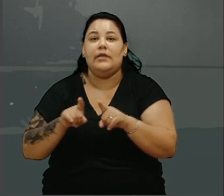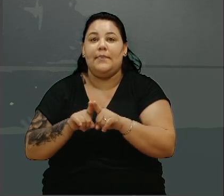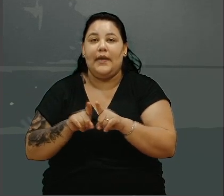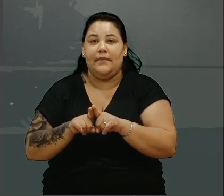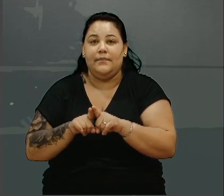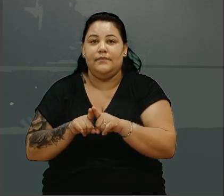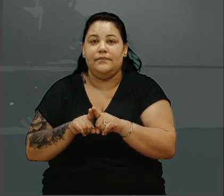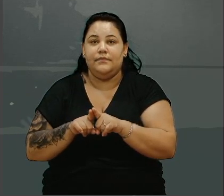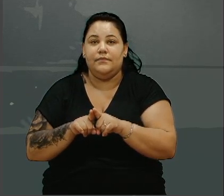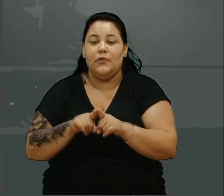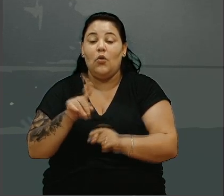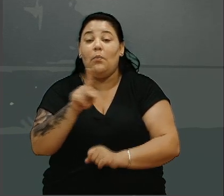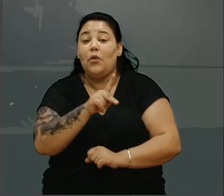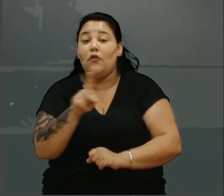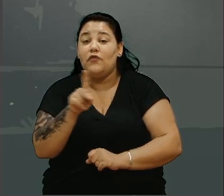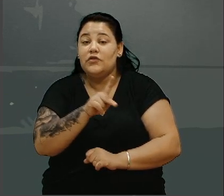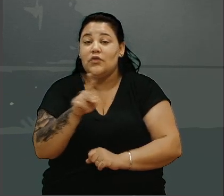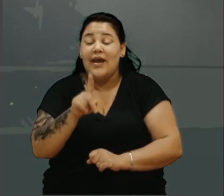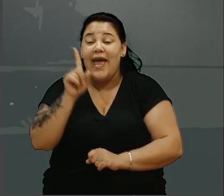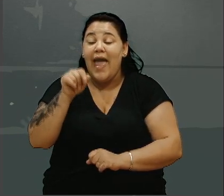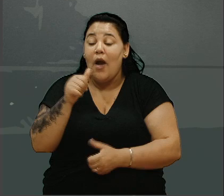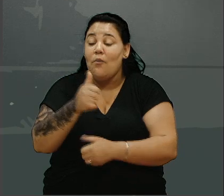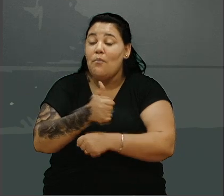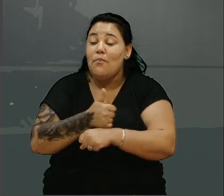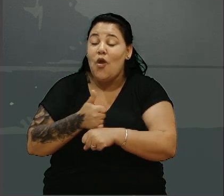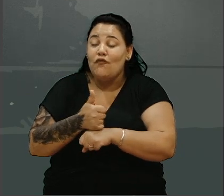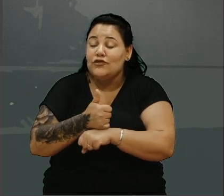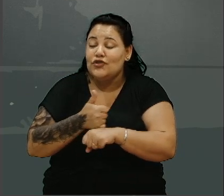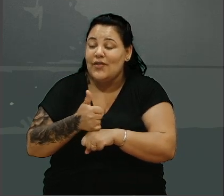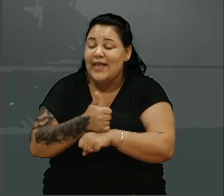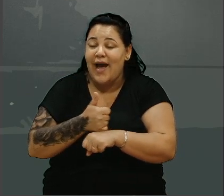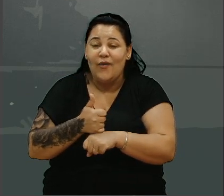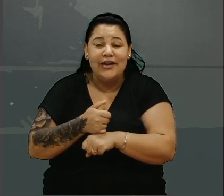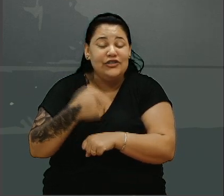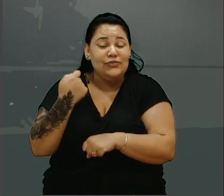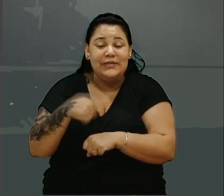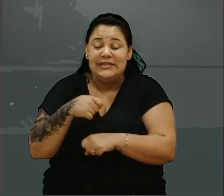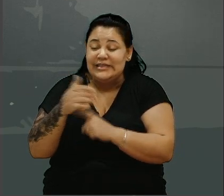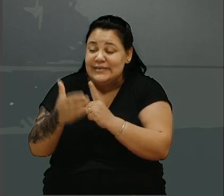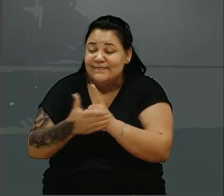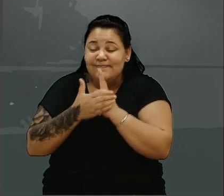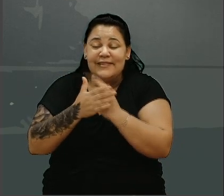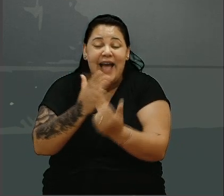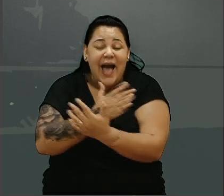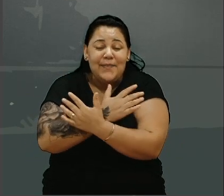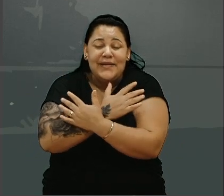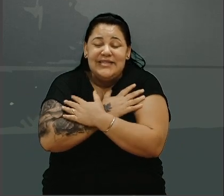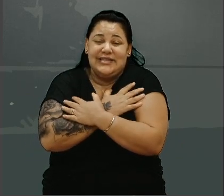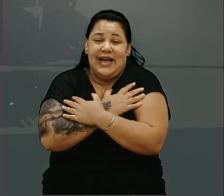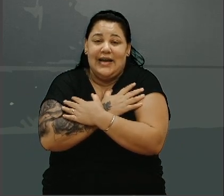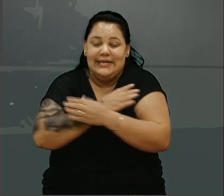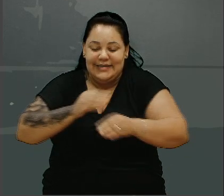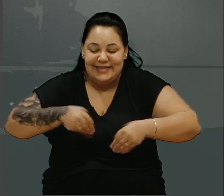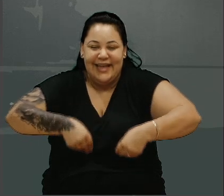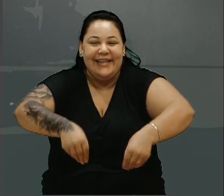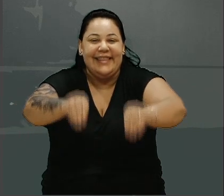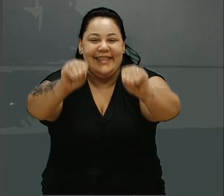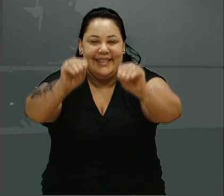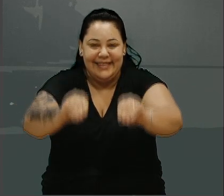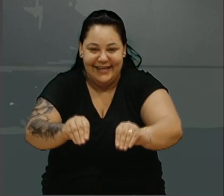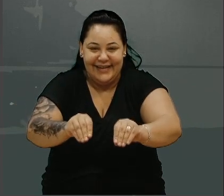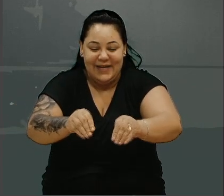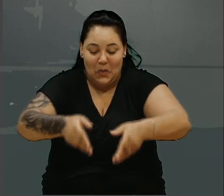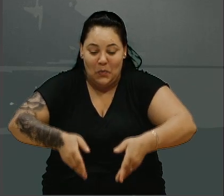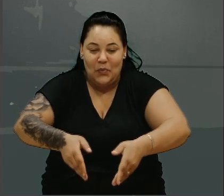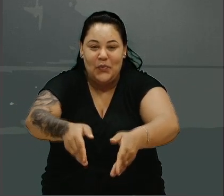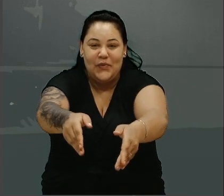O professor é o profissional que nós temos que abraçar, estender tapete vermelho para